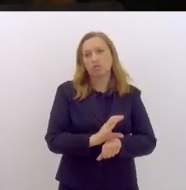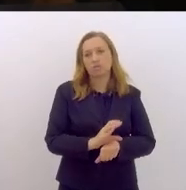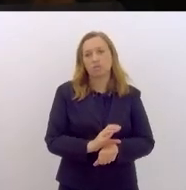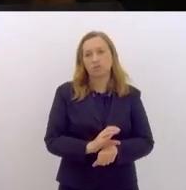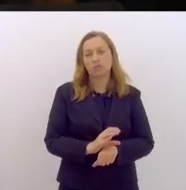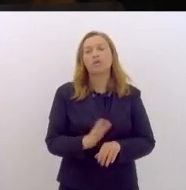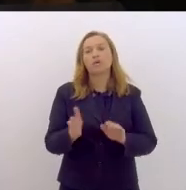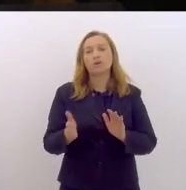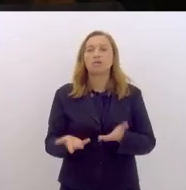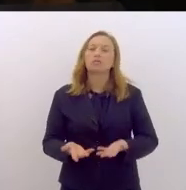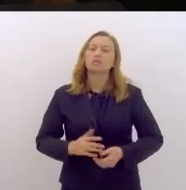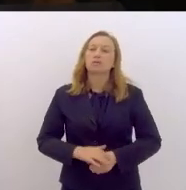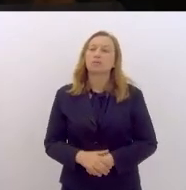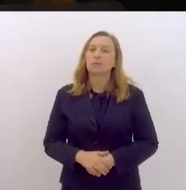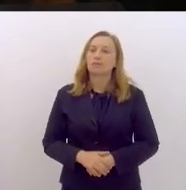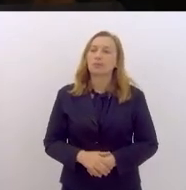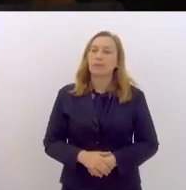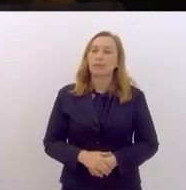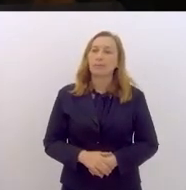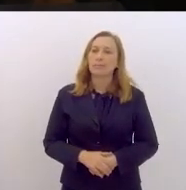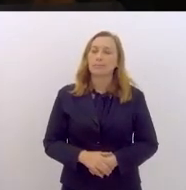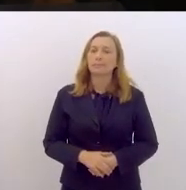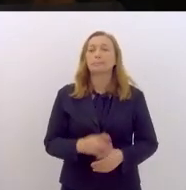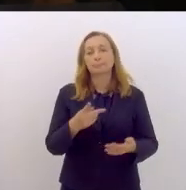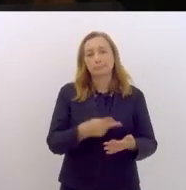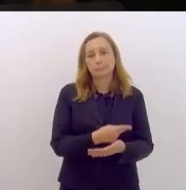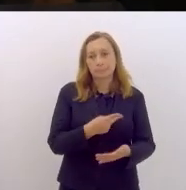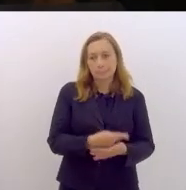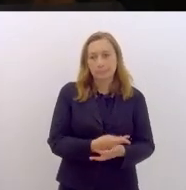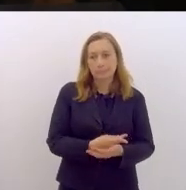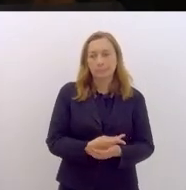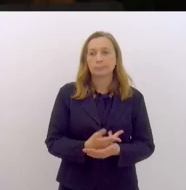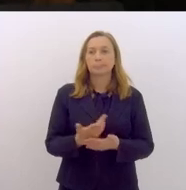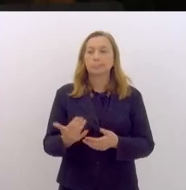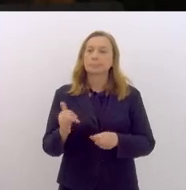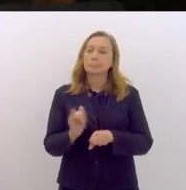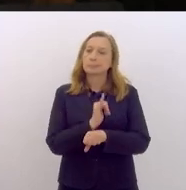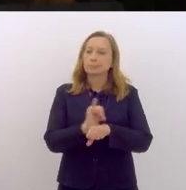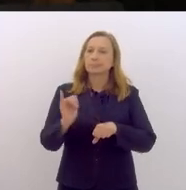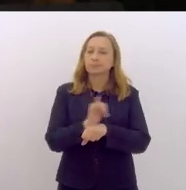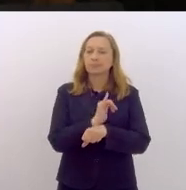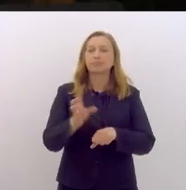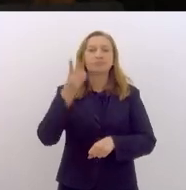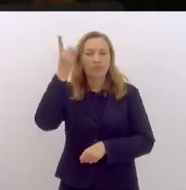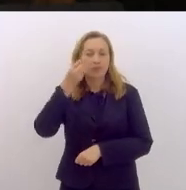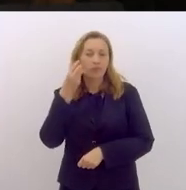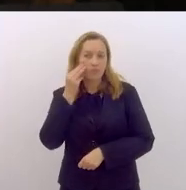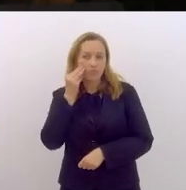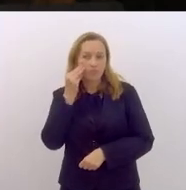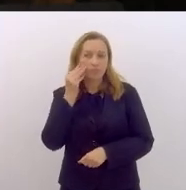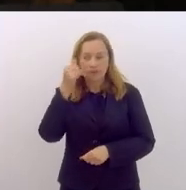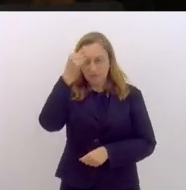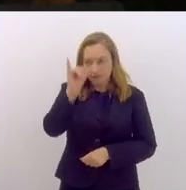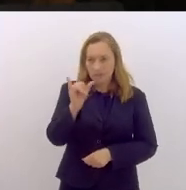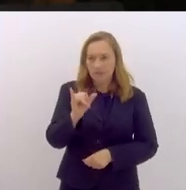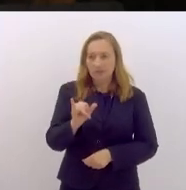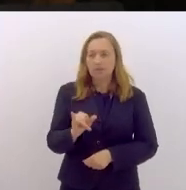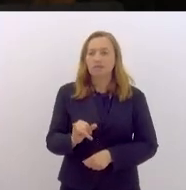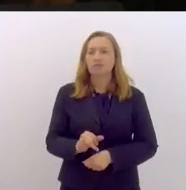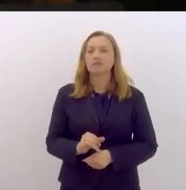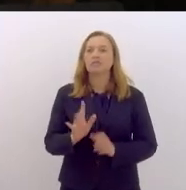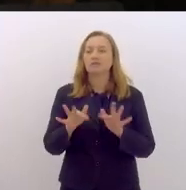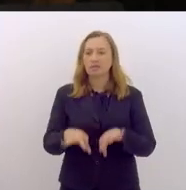a proporcionalidade entre um erro e a pena. E mecanismos, deputada Mônica Francisco, de prevenção. Está botando meu número? E com